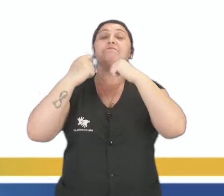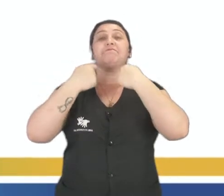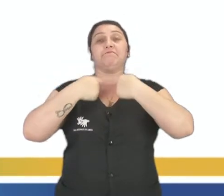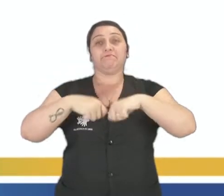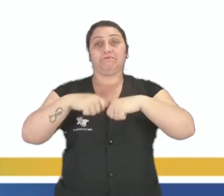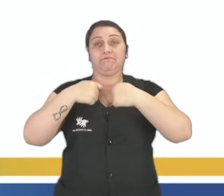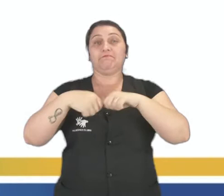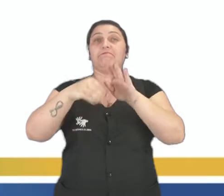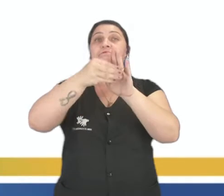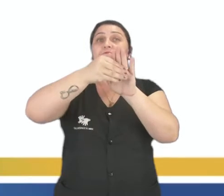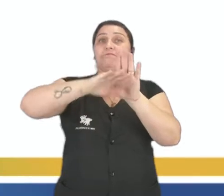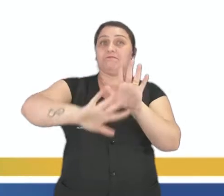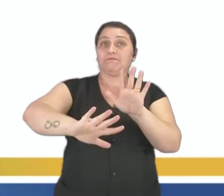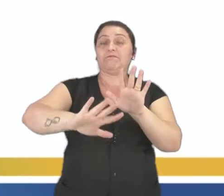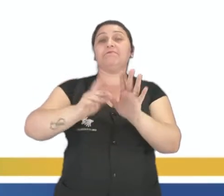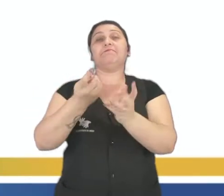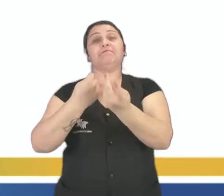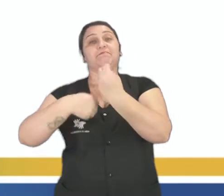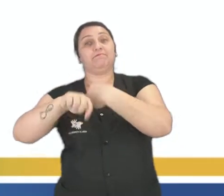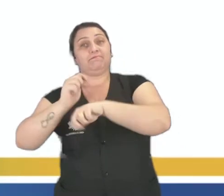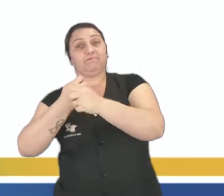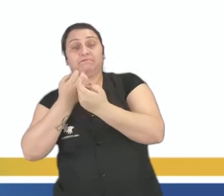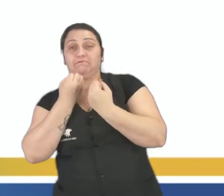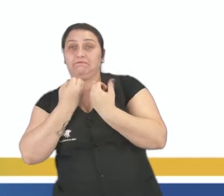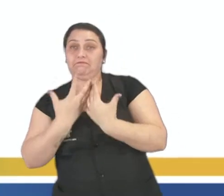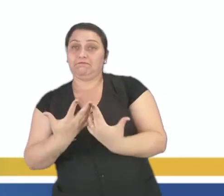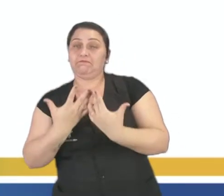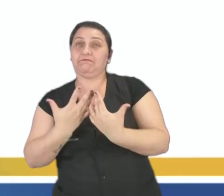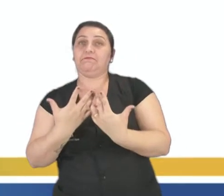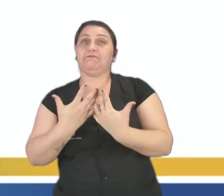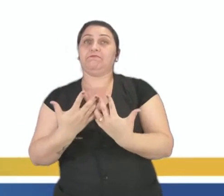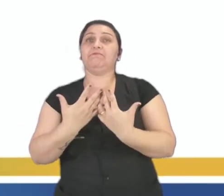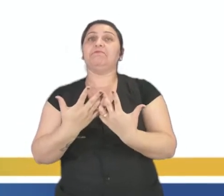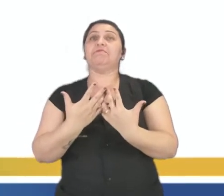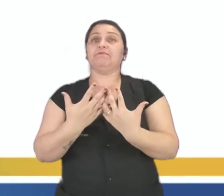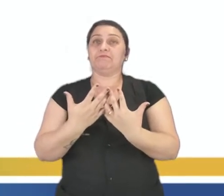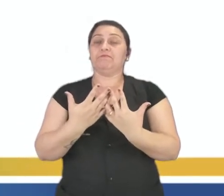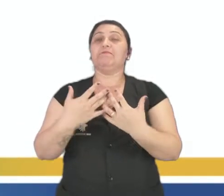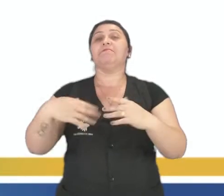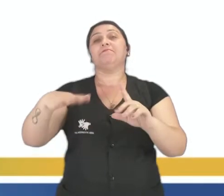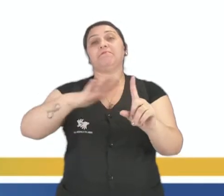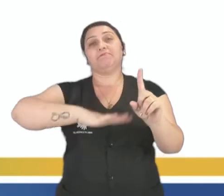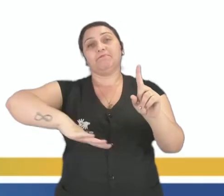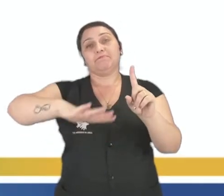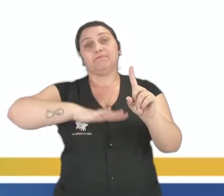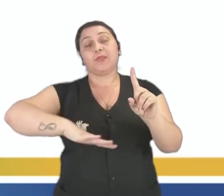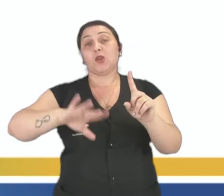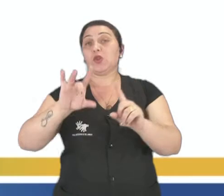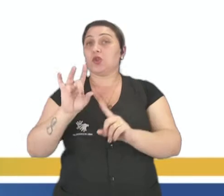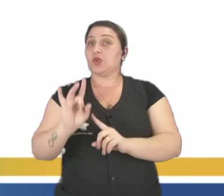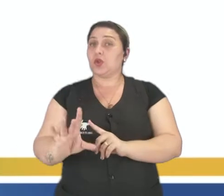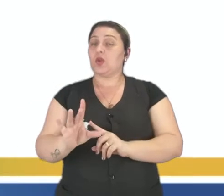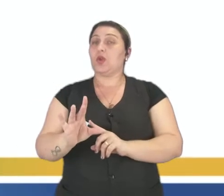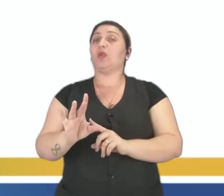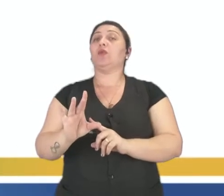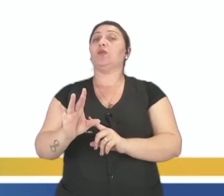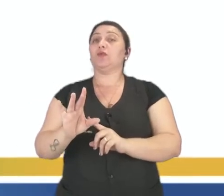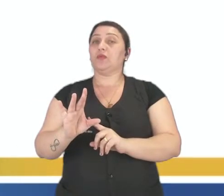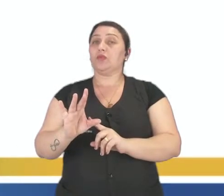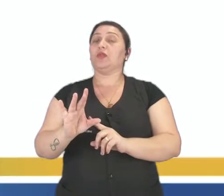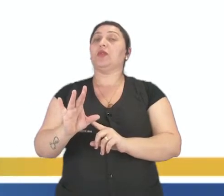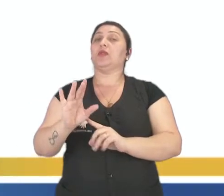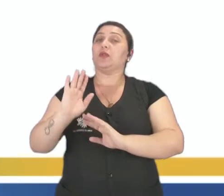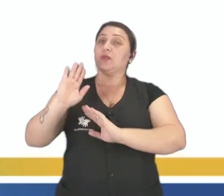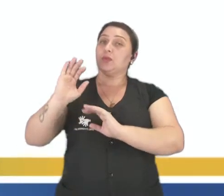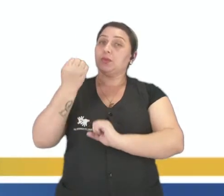desenvolvido, depende de bons indicadores econômicos e sociais e não apenas de um grande volume de